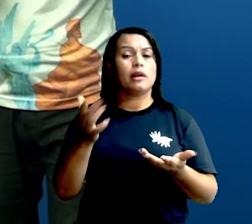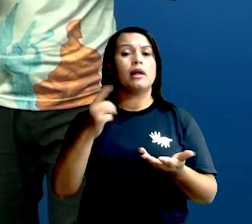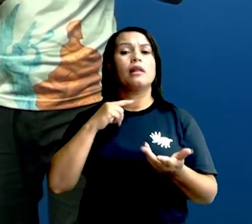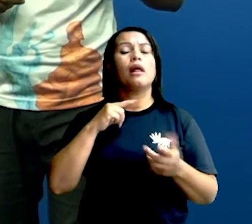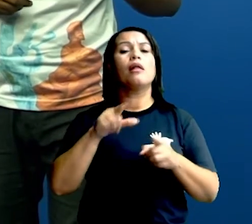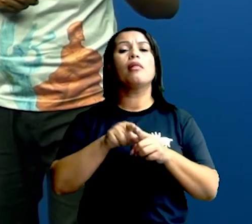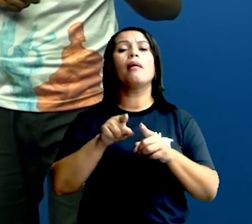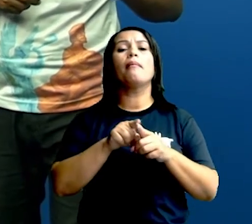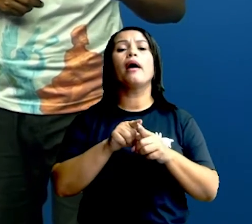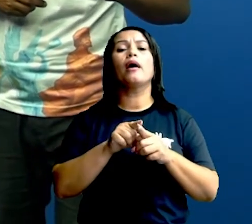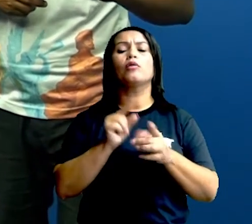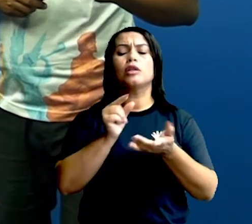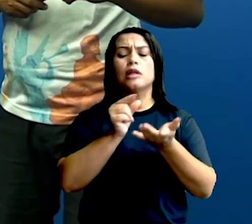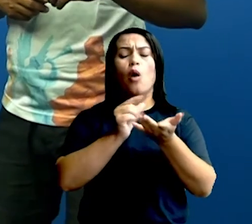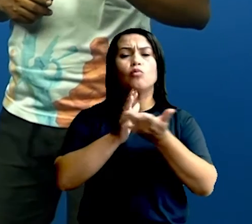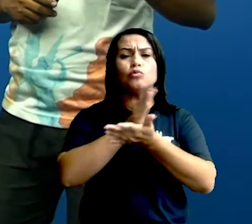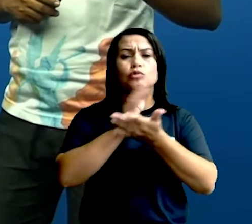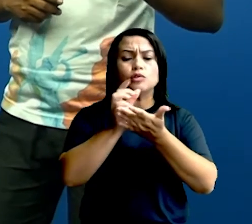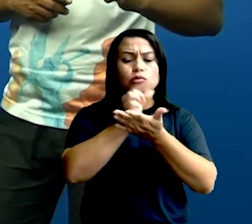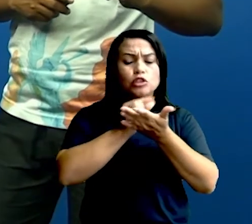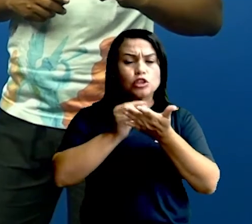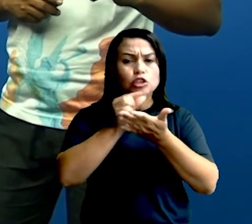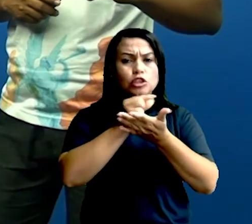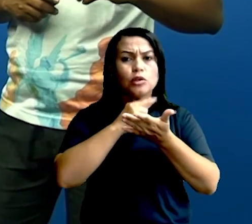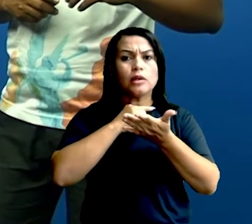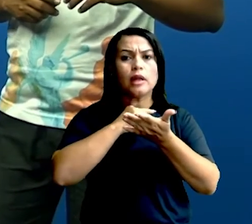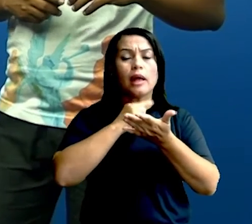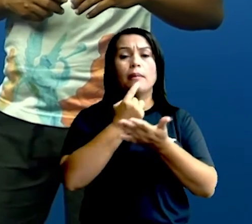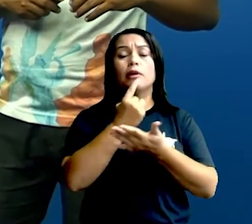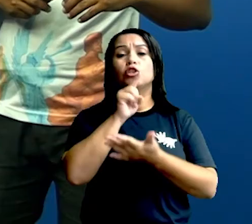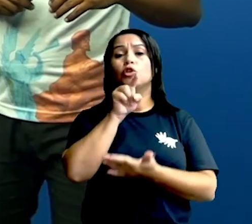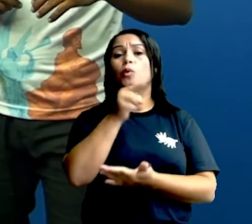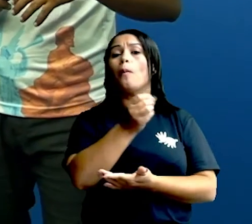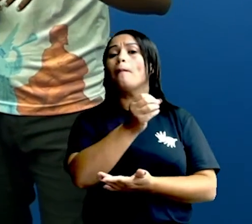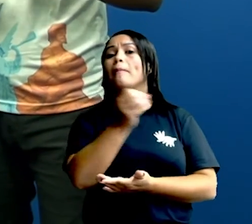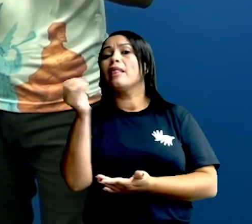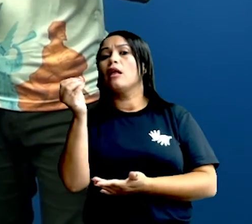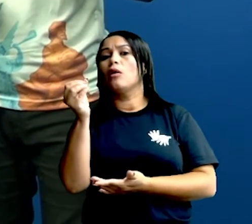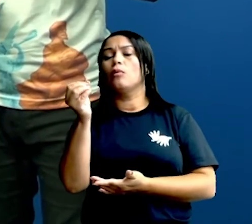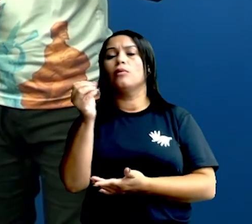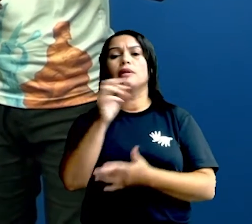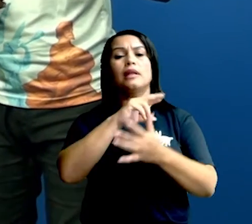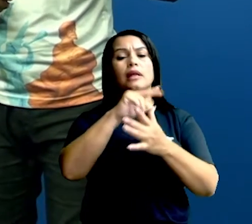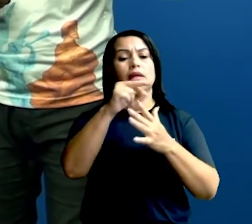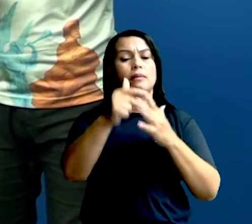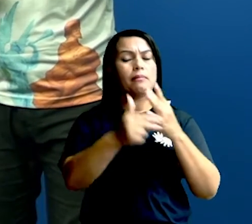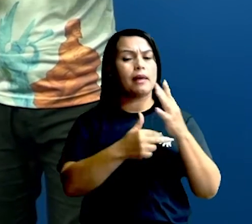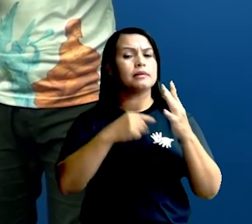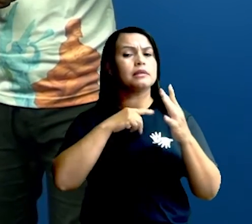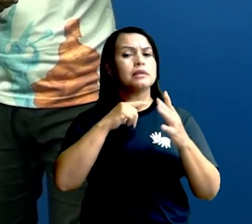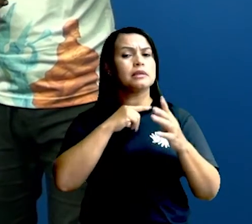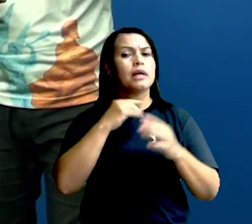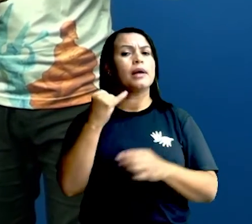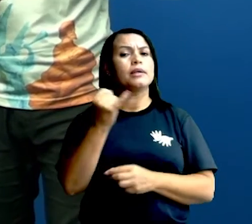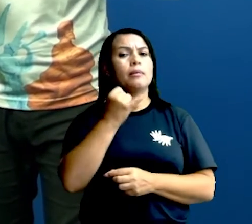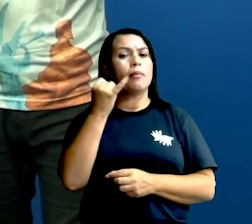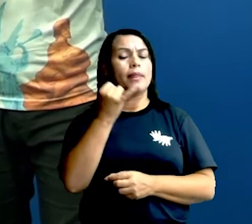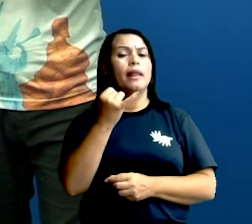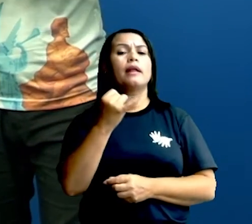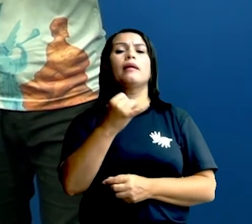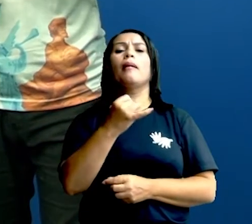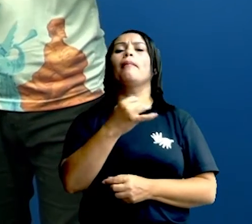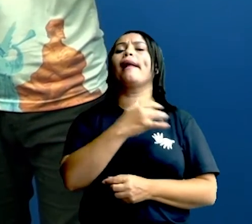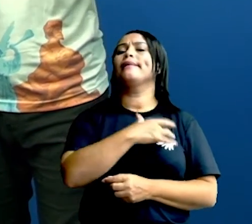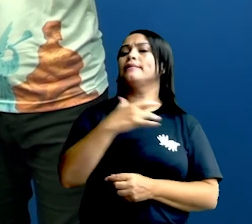aos seres macroscópicos, são mais de 1 milhão de espécies e que possuem diversas importâncias, tanto na saúde